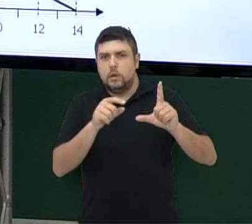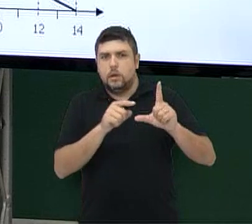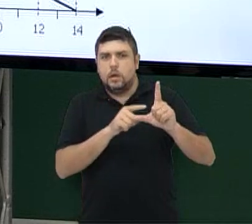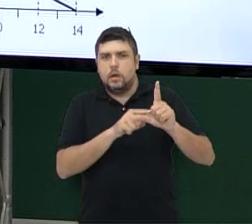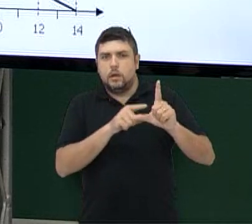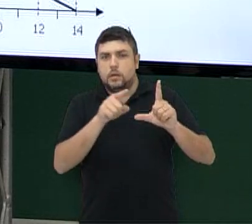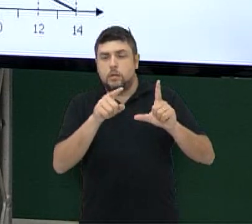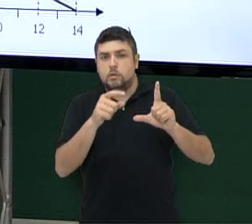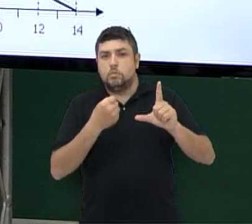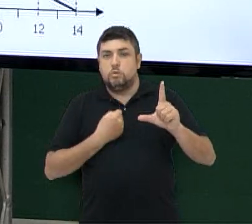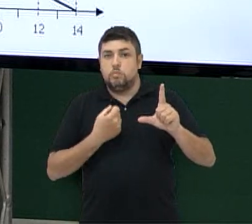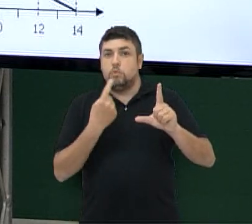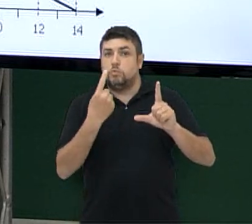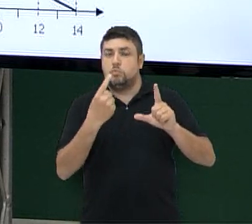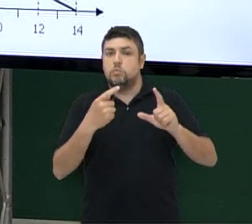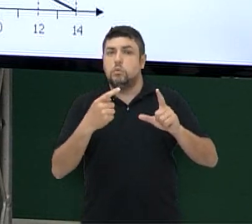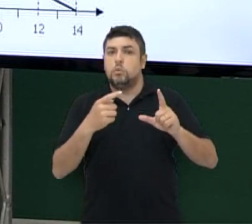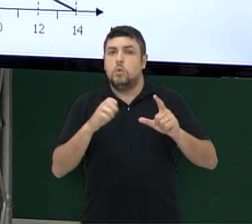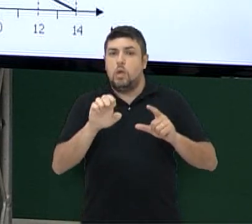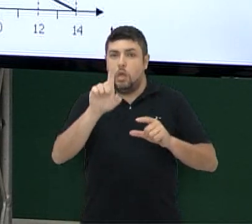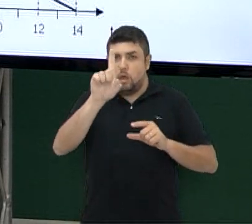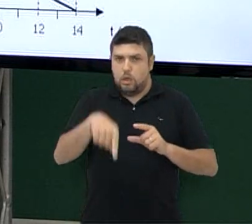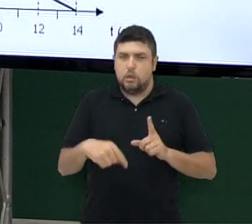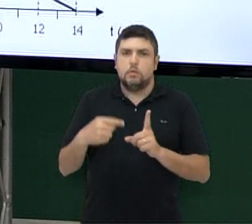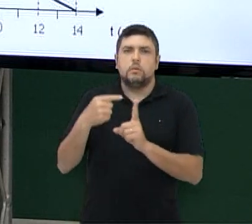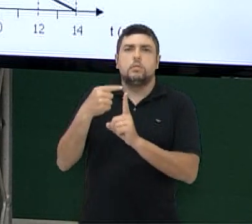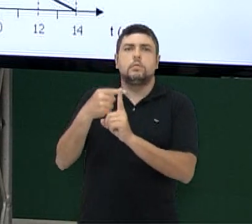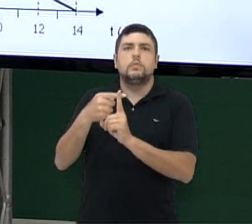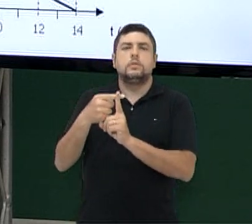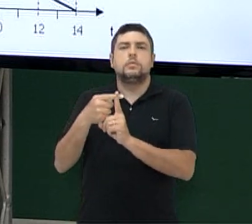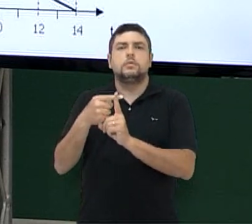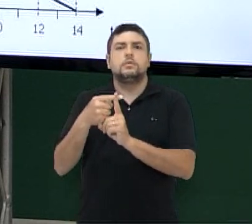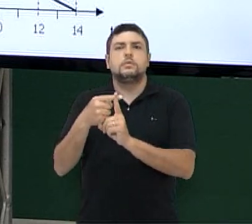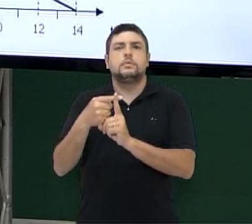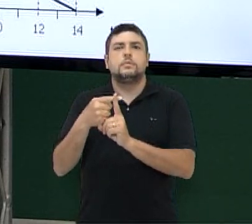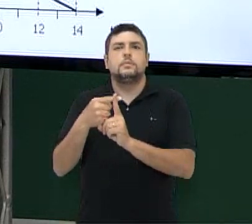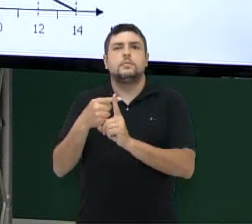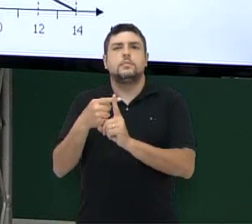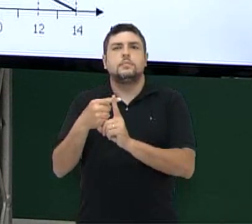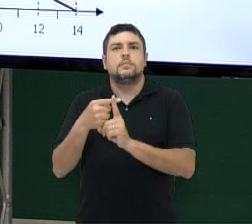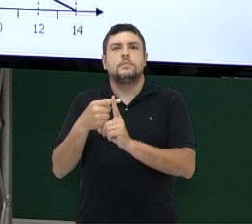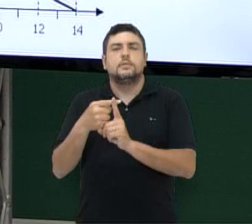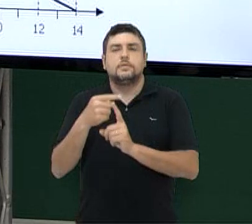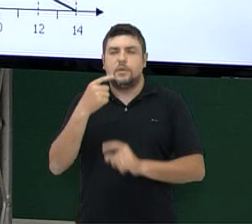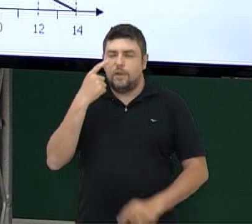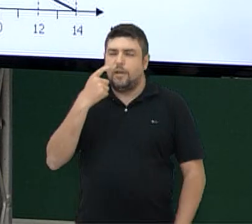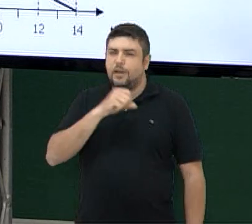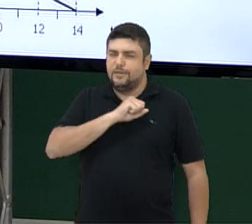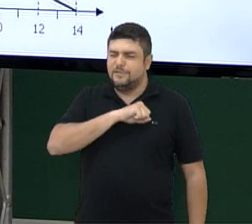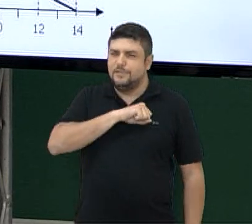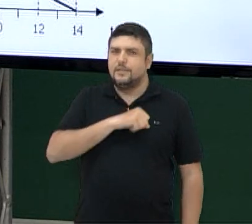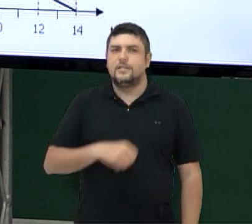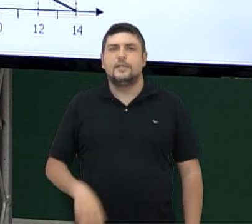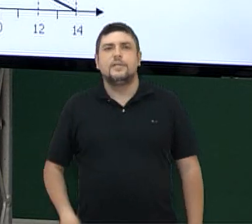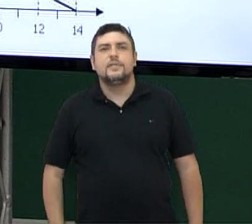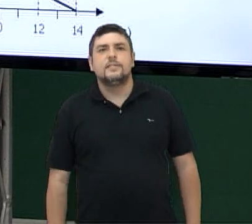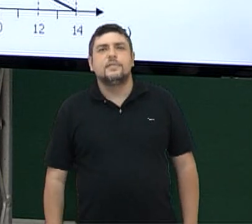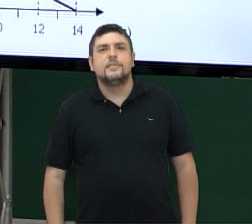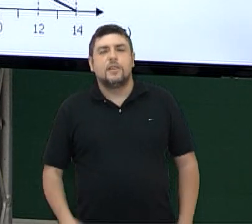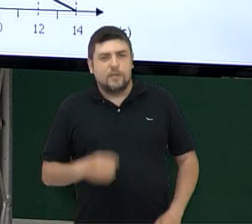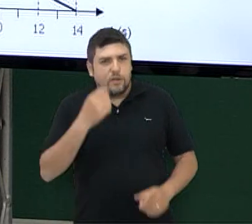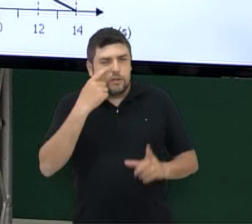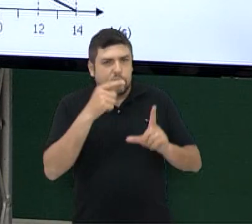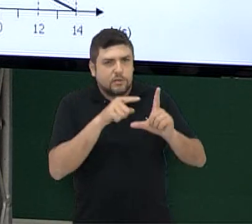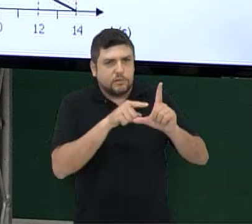aqui vai ter que ser positivo, porque é crescente. Ou seja, olha que sacanagem. Aqui